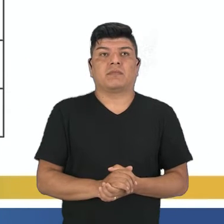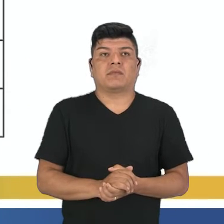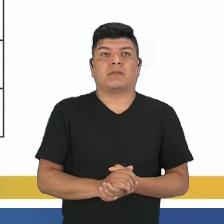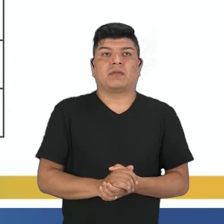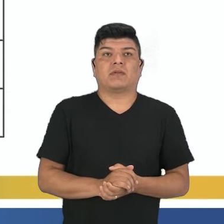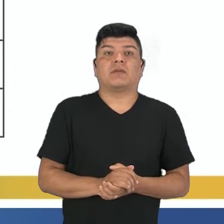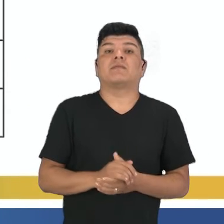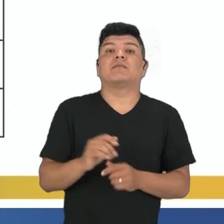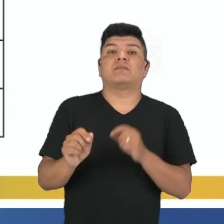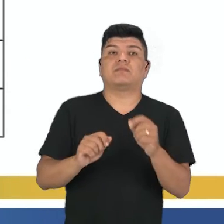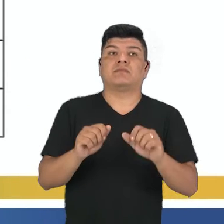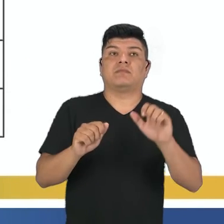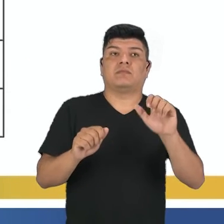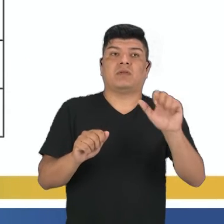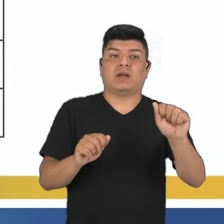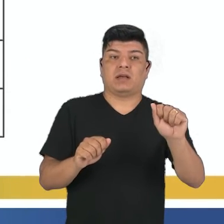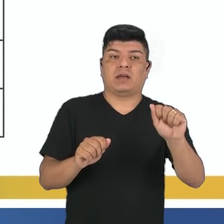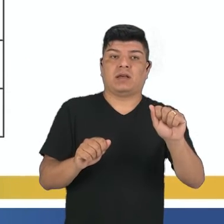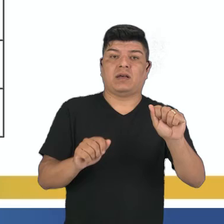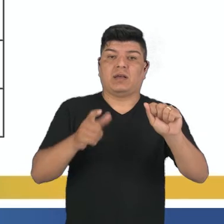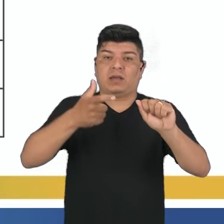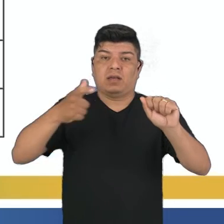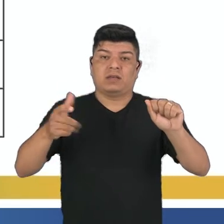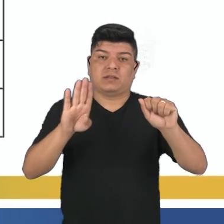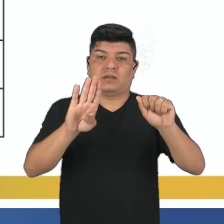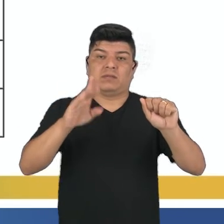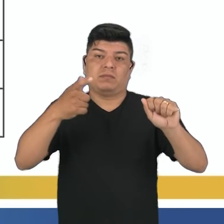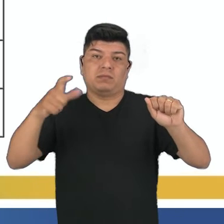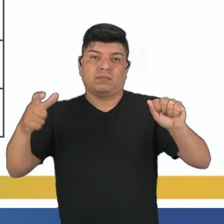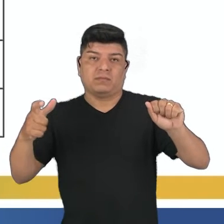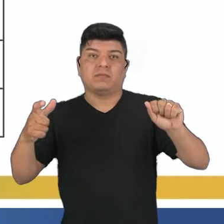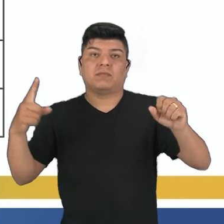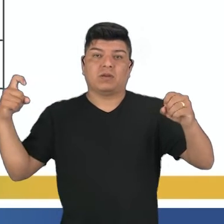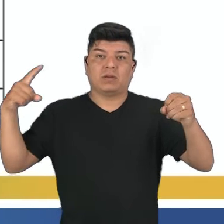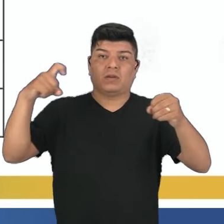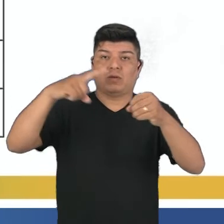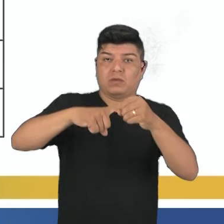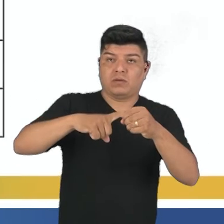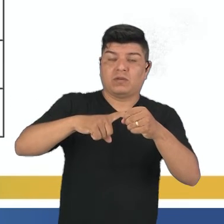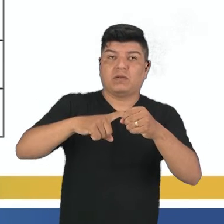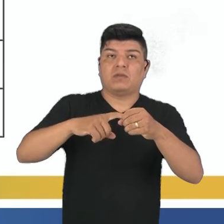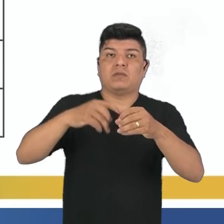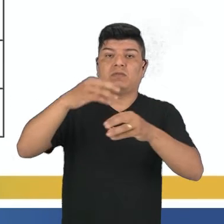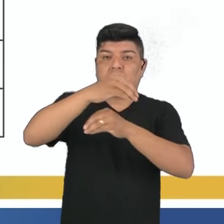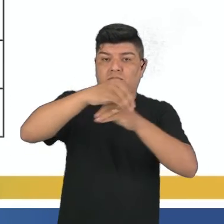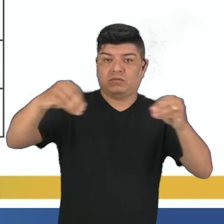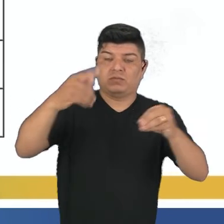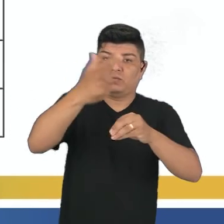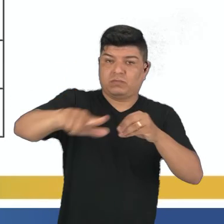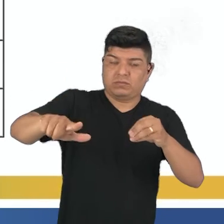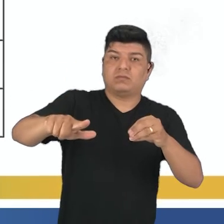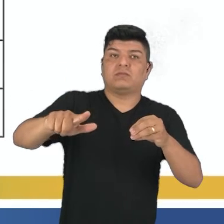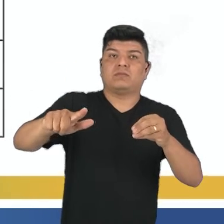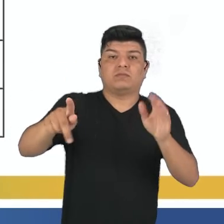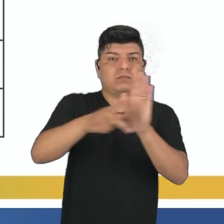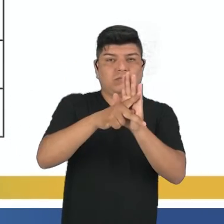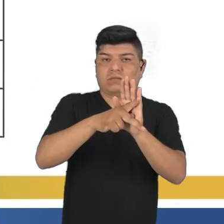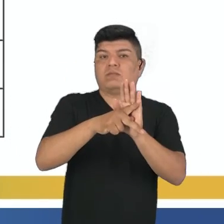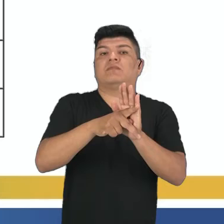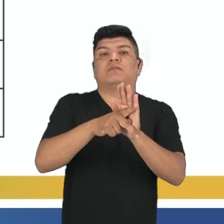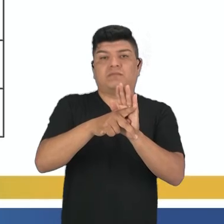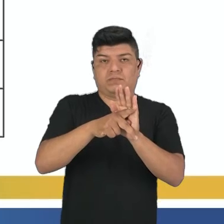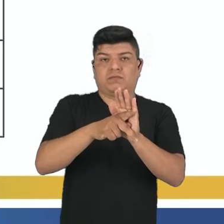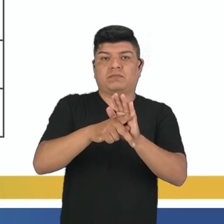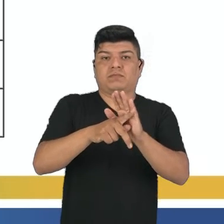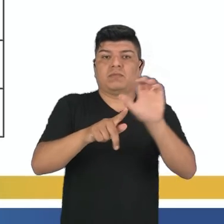com o genótipo azão-bezão for autofecundado. O que é autofecundado? Ele vai cruzar de novo com ele mesmo, ele vai cruzar com o